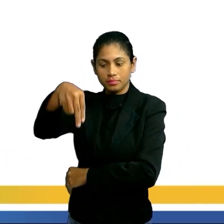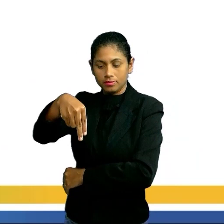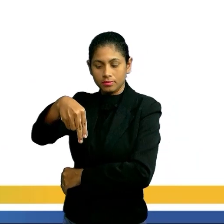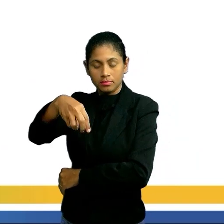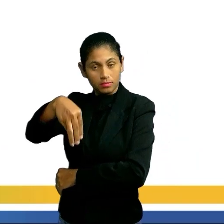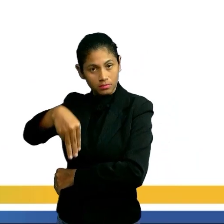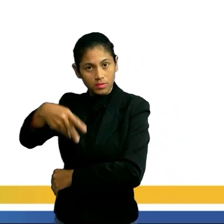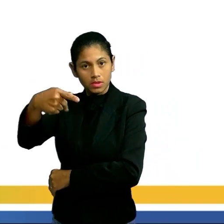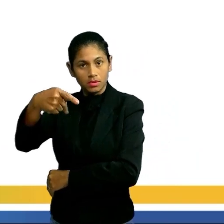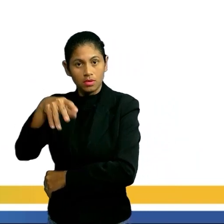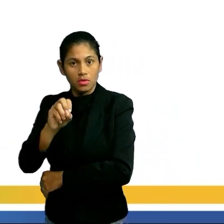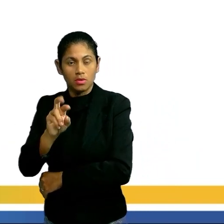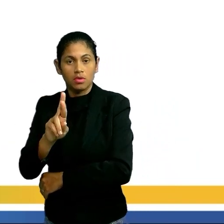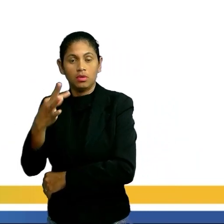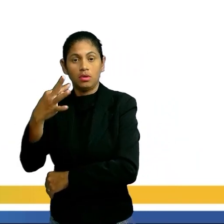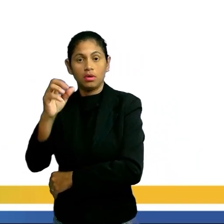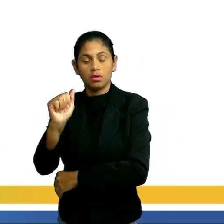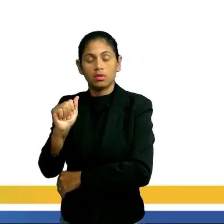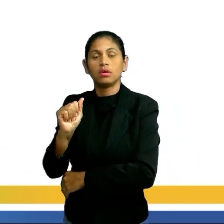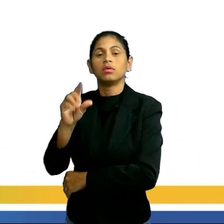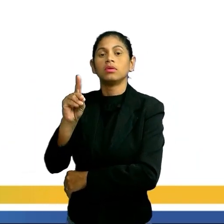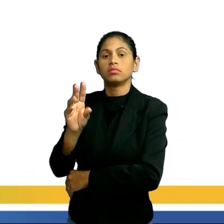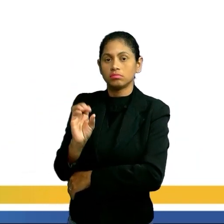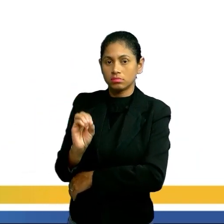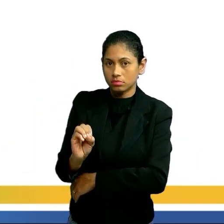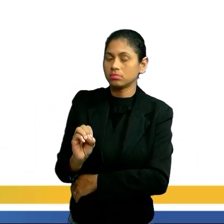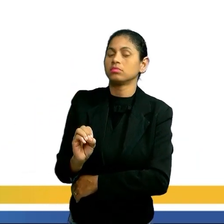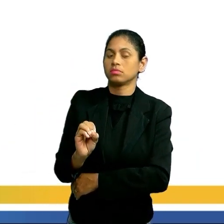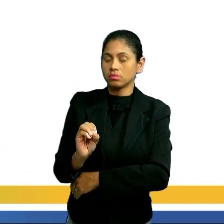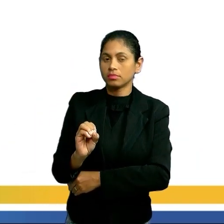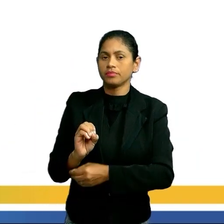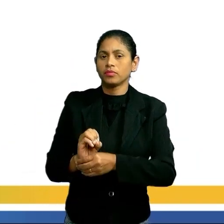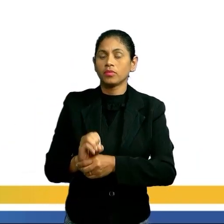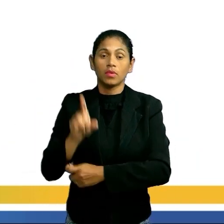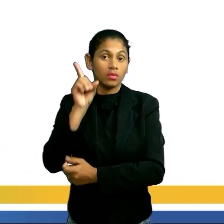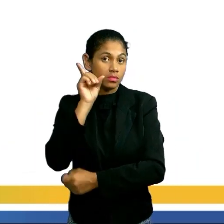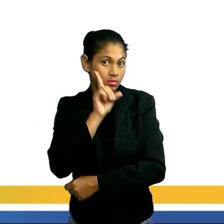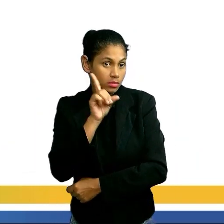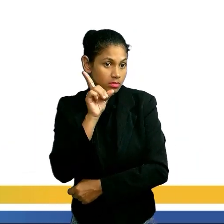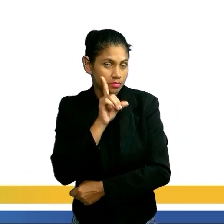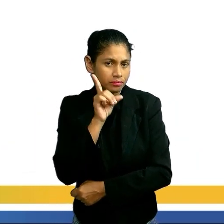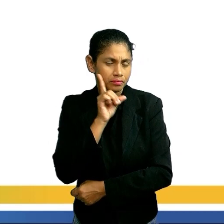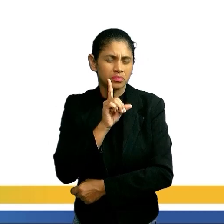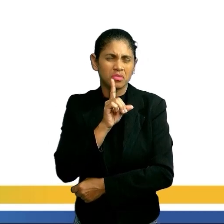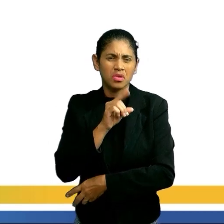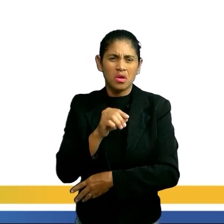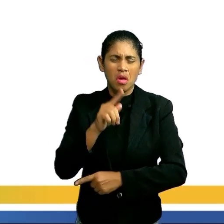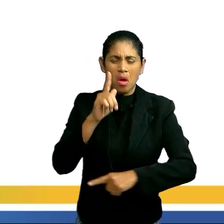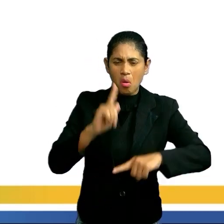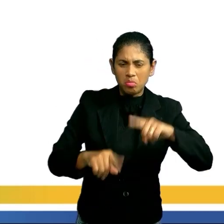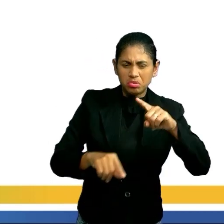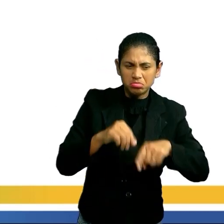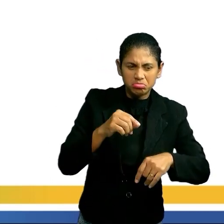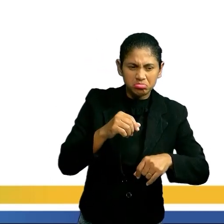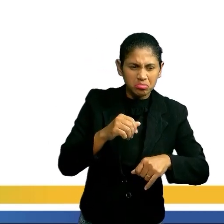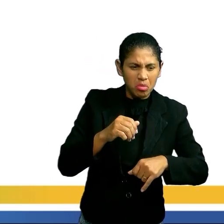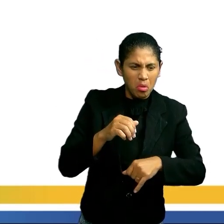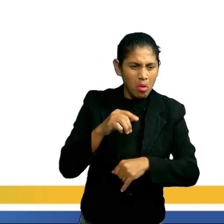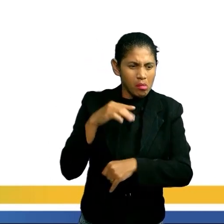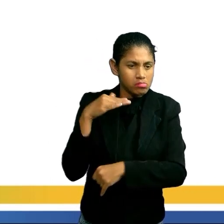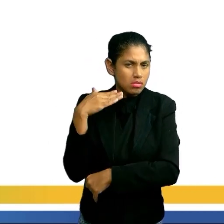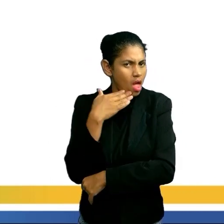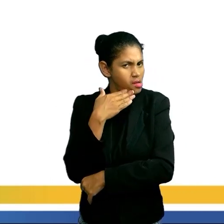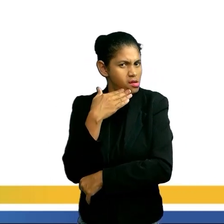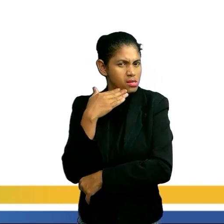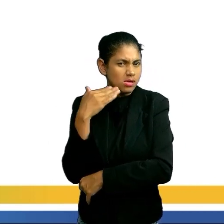país aliado, que no caso era quem? Os Estados Unidos, né? Eram produtos supérfluos, meu povo, nada de muito